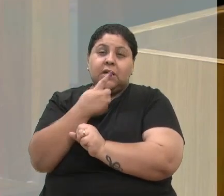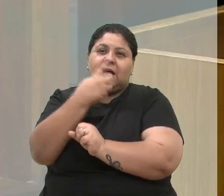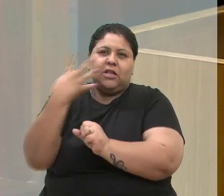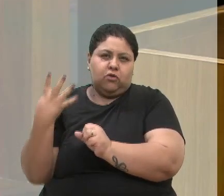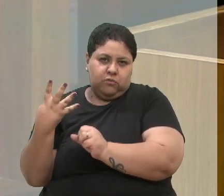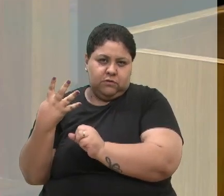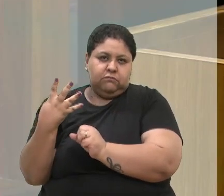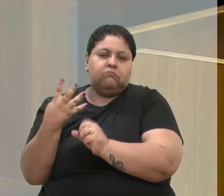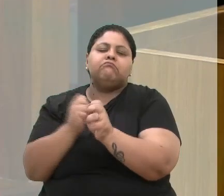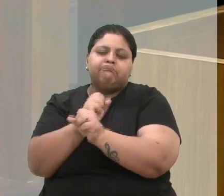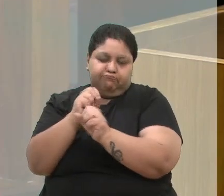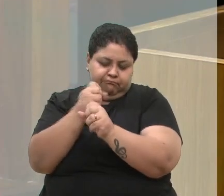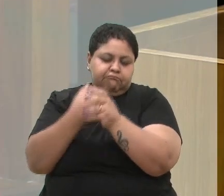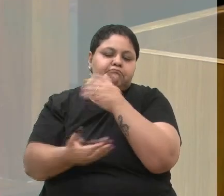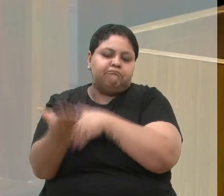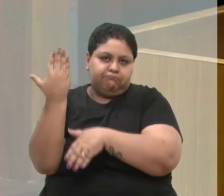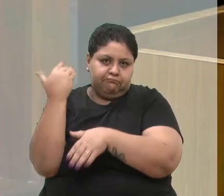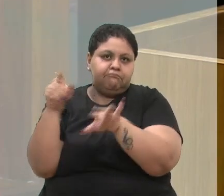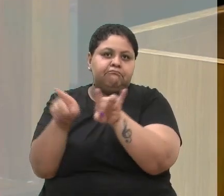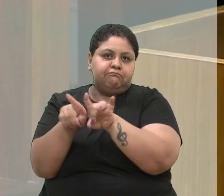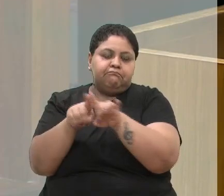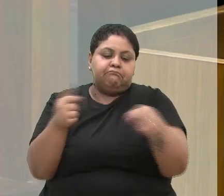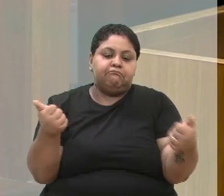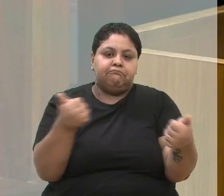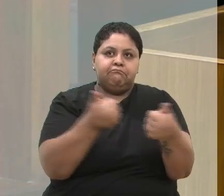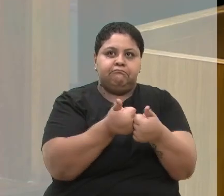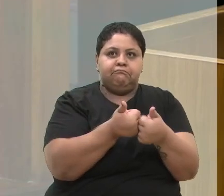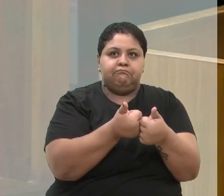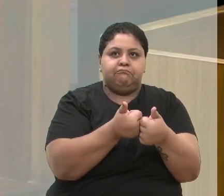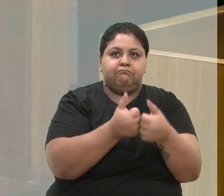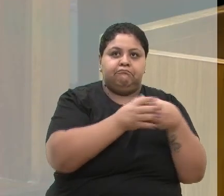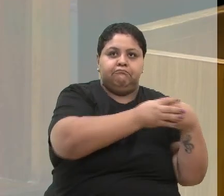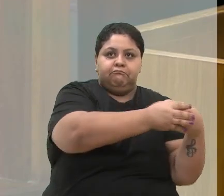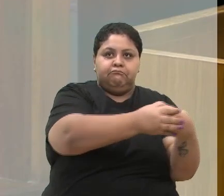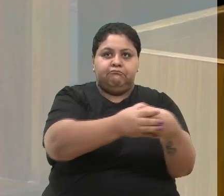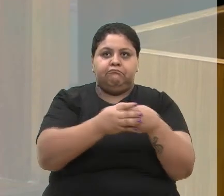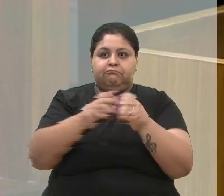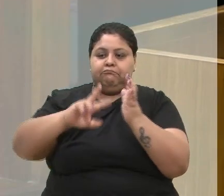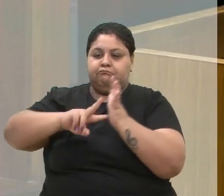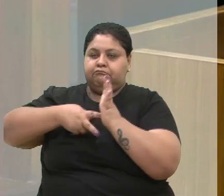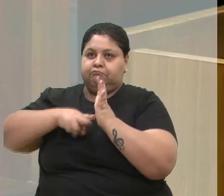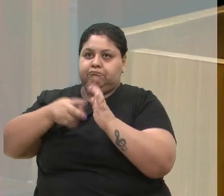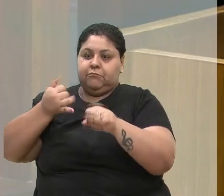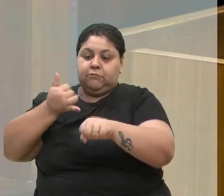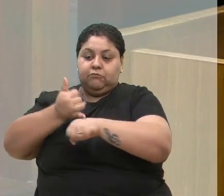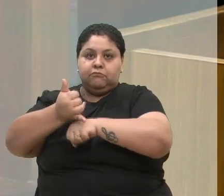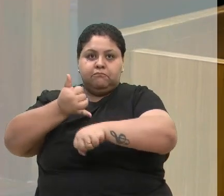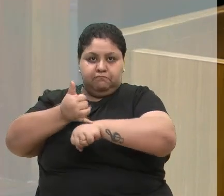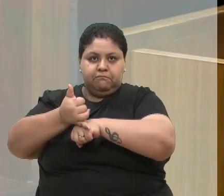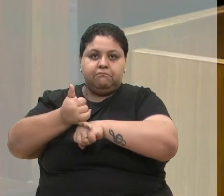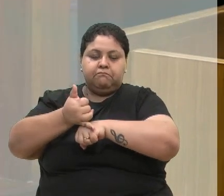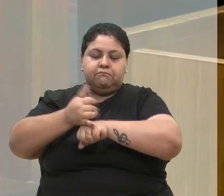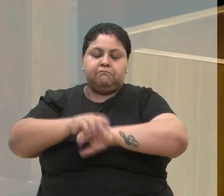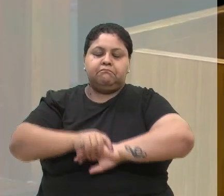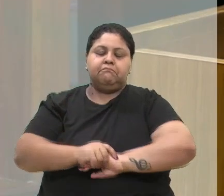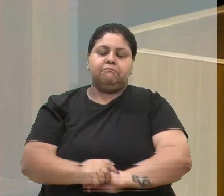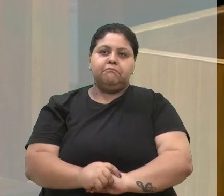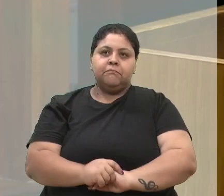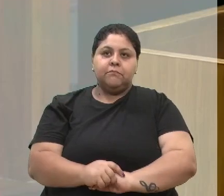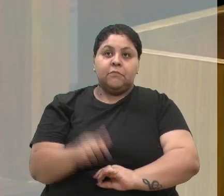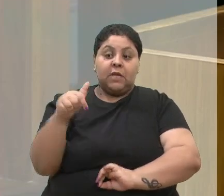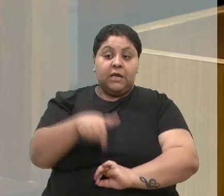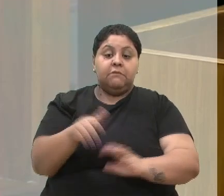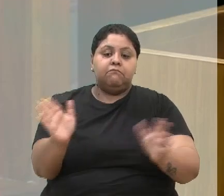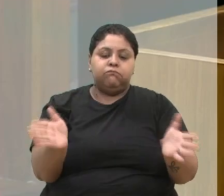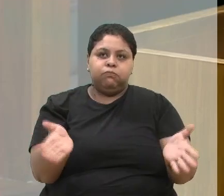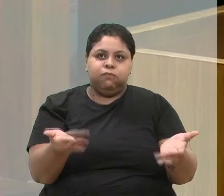edições passadas, junto com o Sereste Serra e o Sindicato dos Metalúrgicos. Este